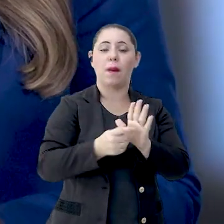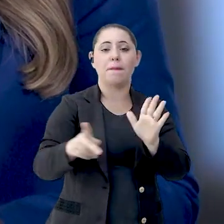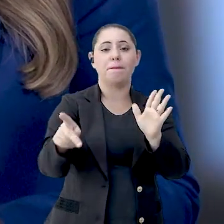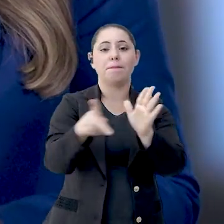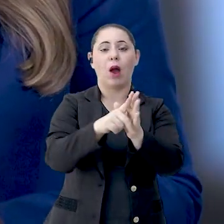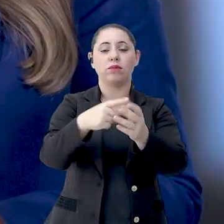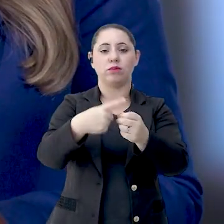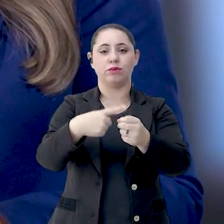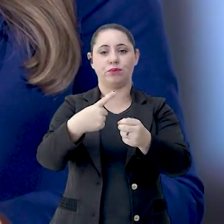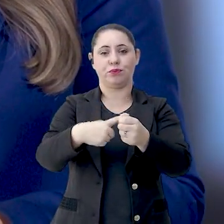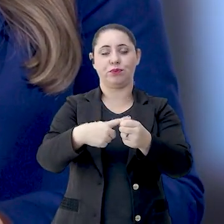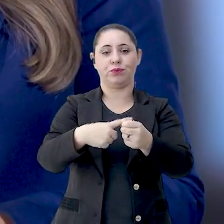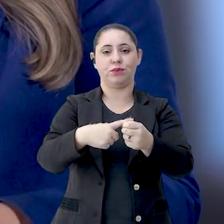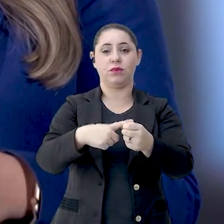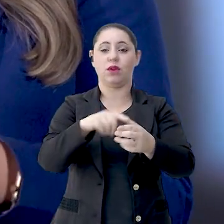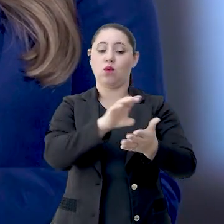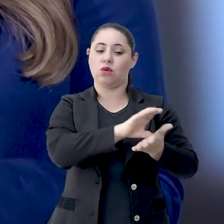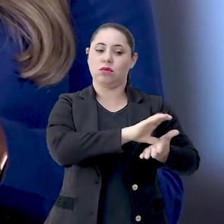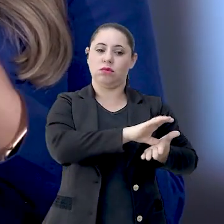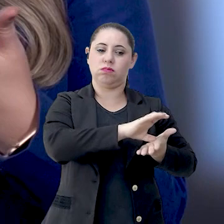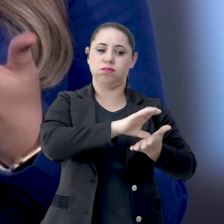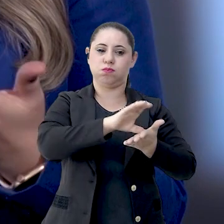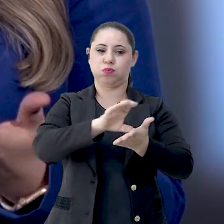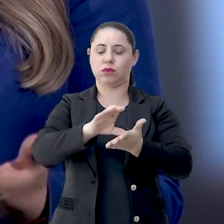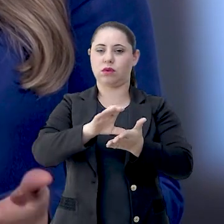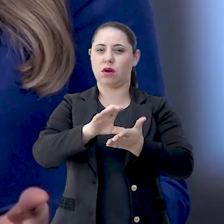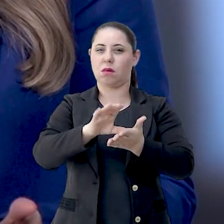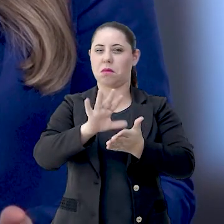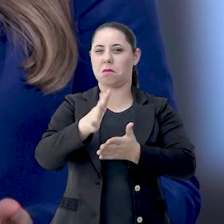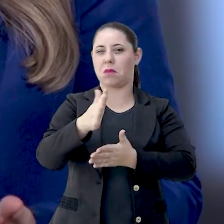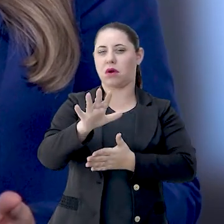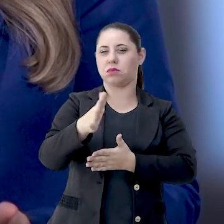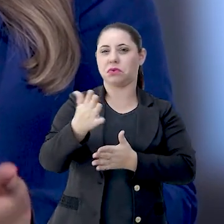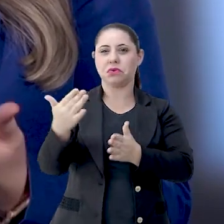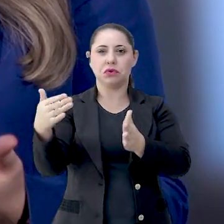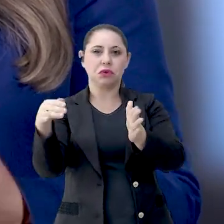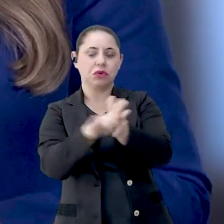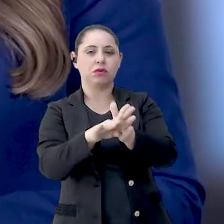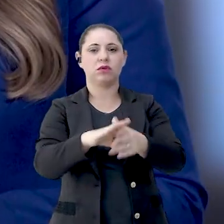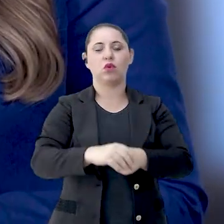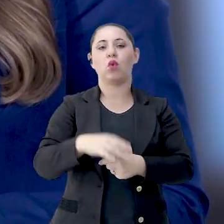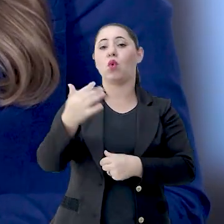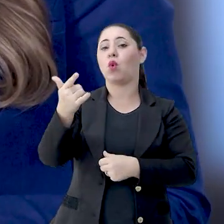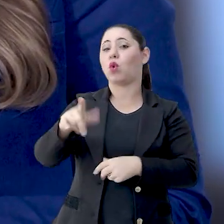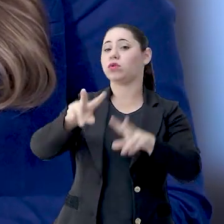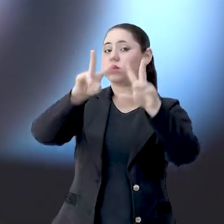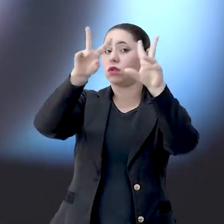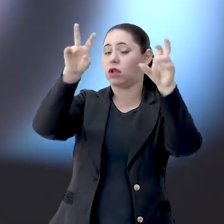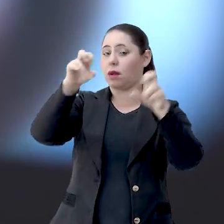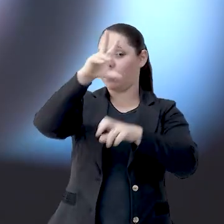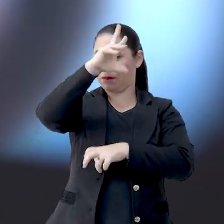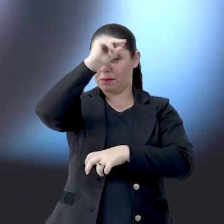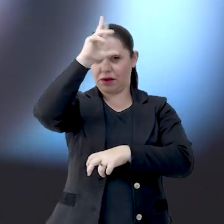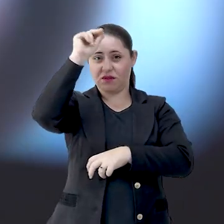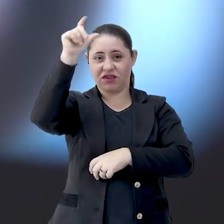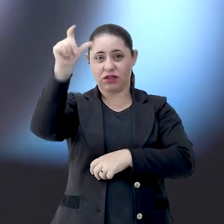emprego e renda aos municípios, dada a proporção do investimento que deve chegar. Outro assunto, Maritê,